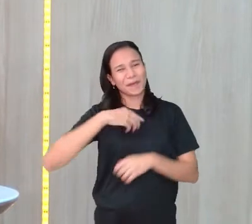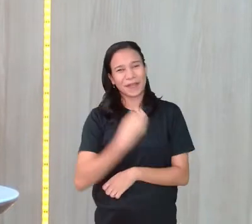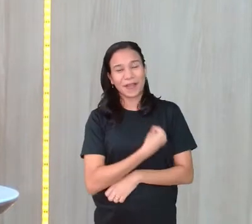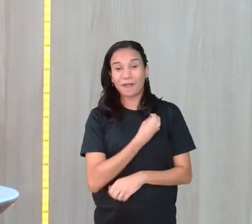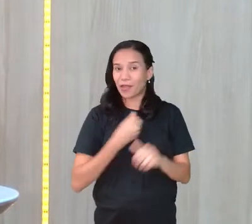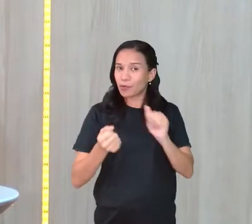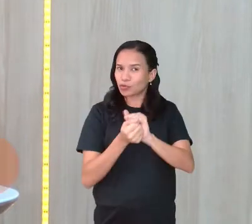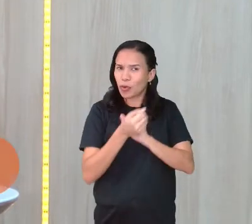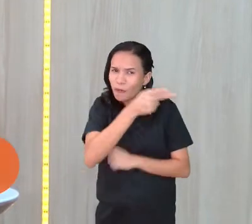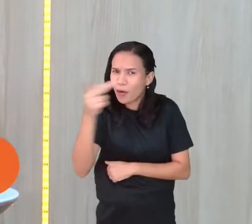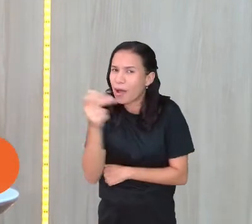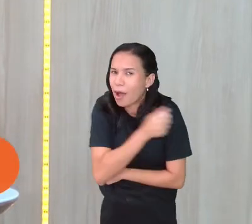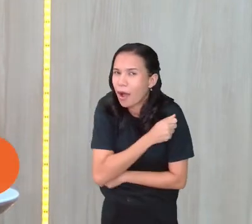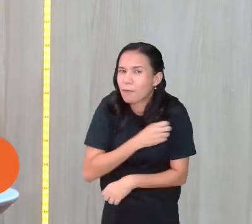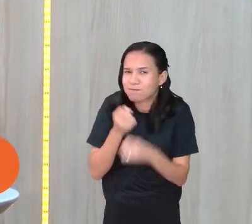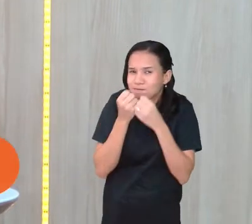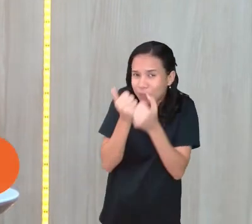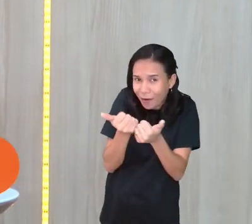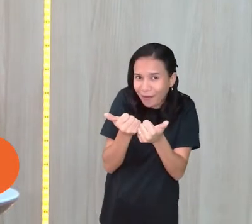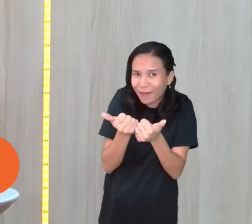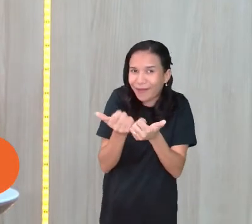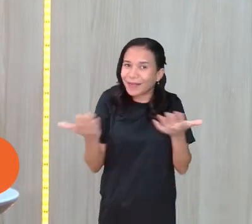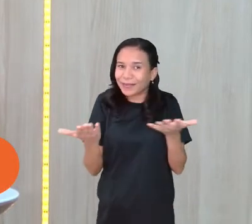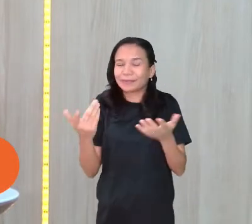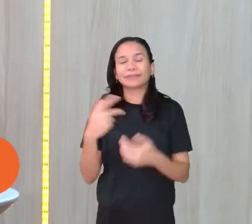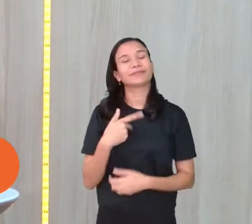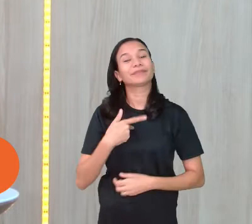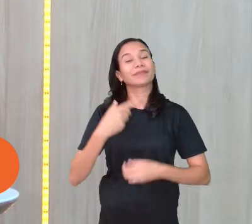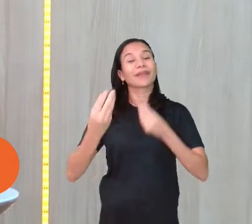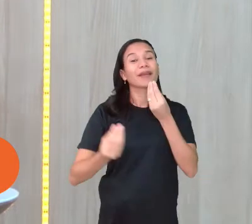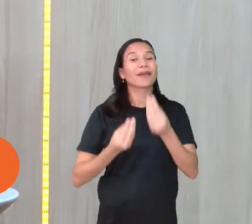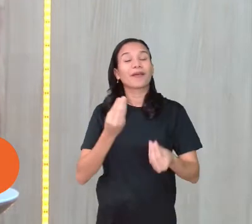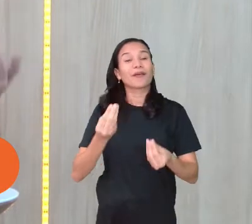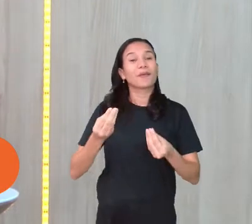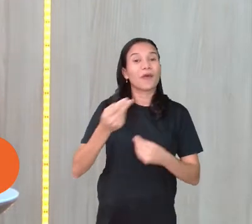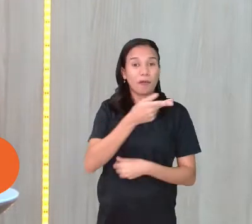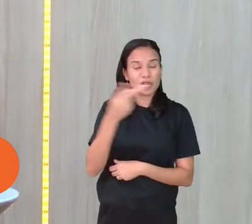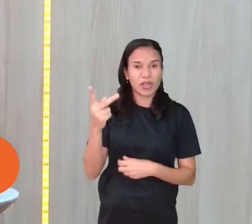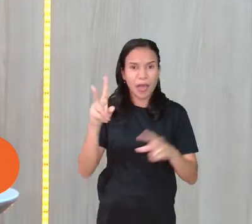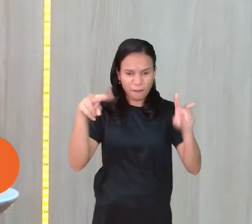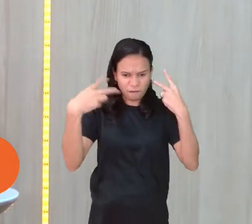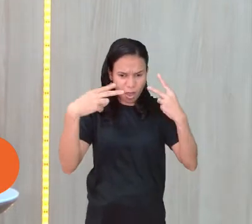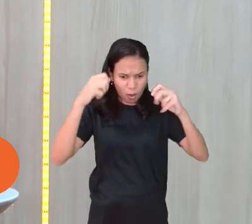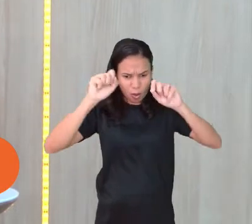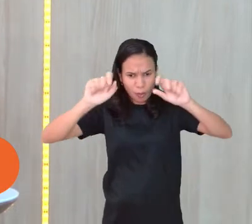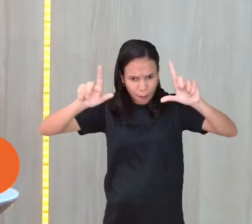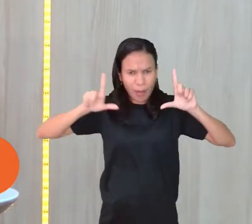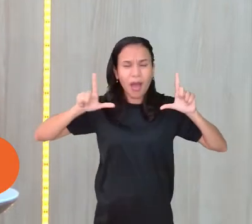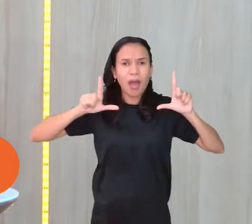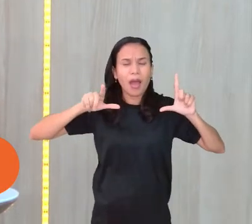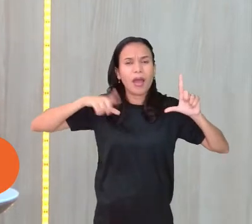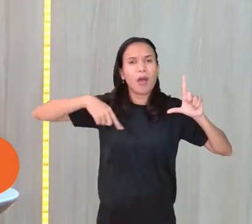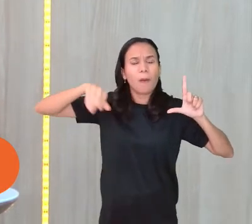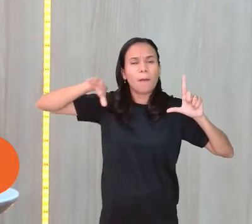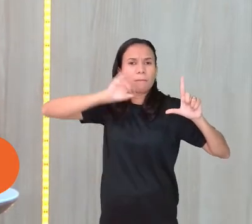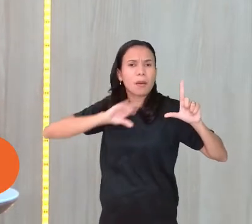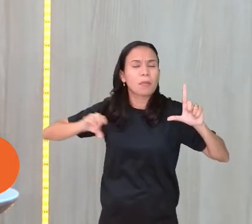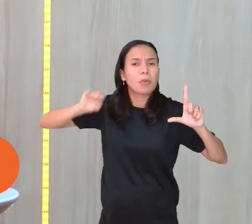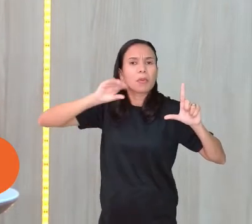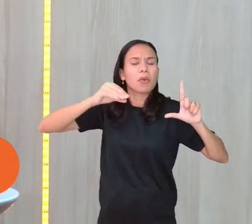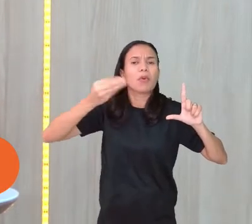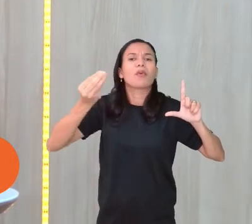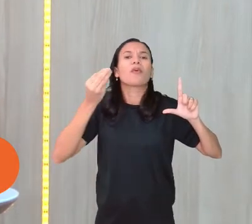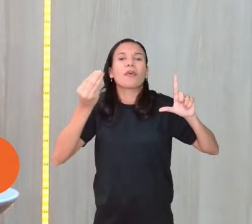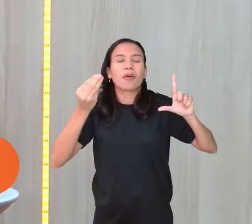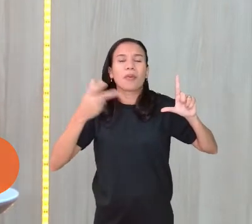vocês. E vocês, alunos, como estão? Né? Como eu estava, acho que vocês viram minha imagem, né? E não conseguiram, como a professora Adriana disse,